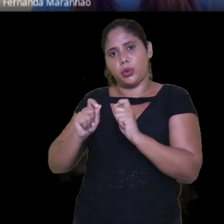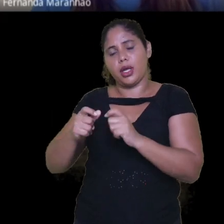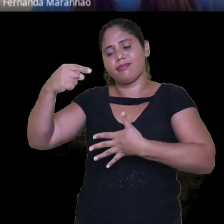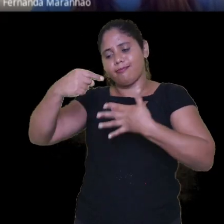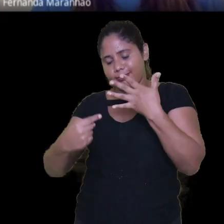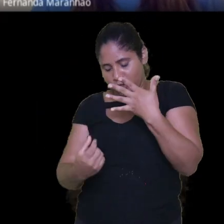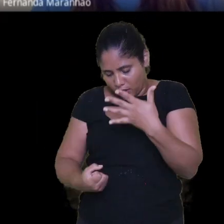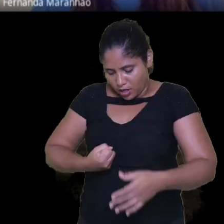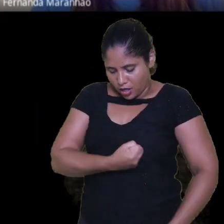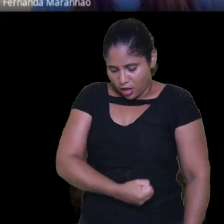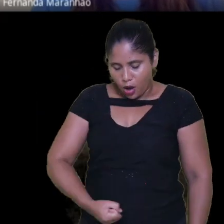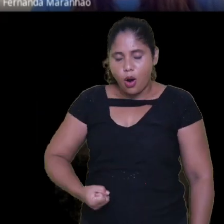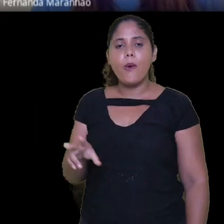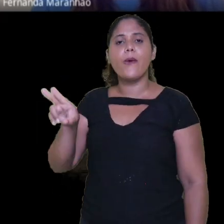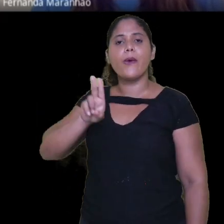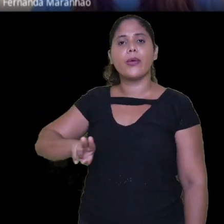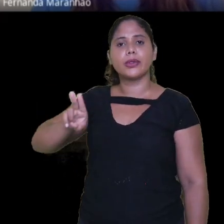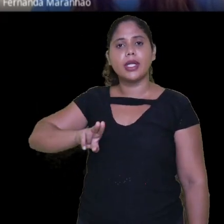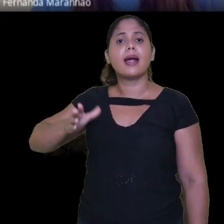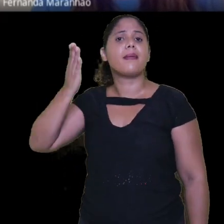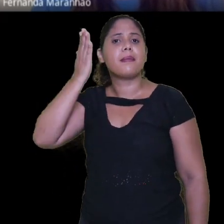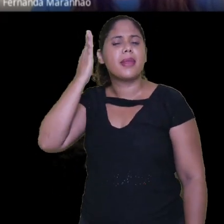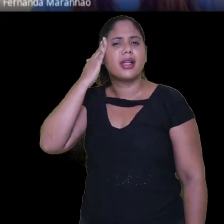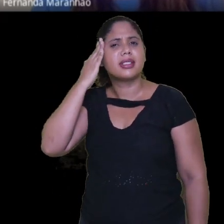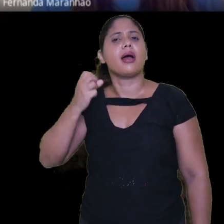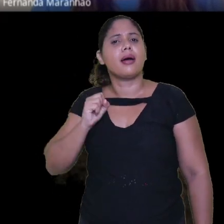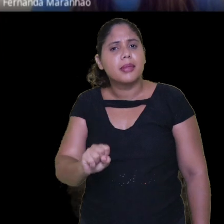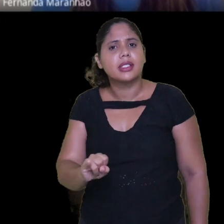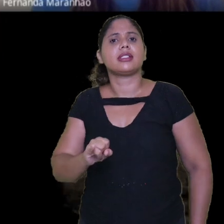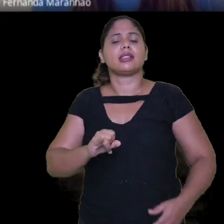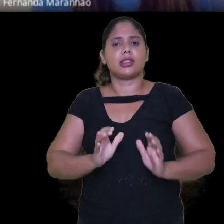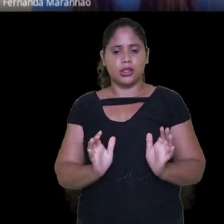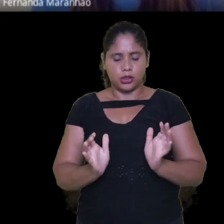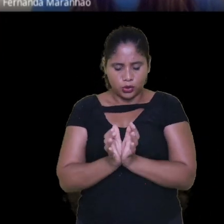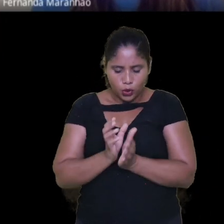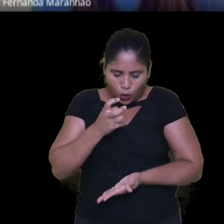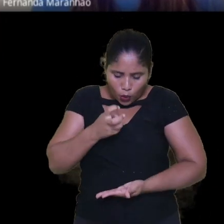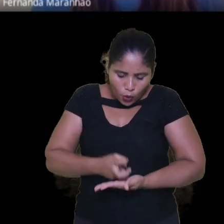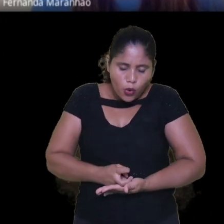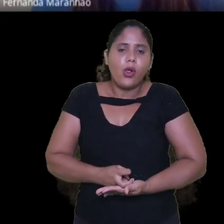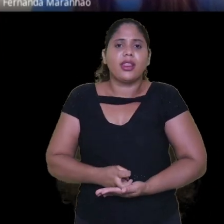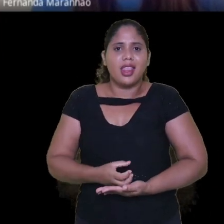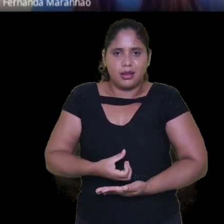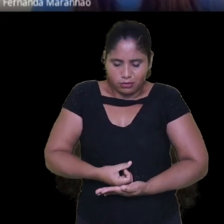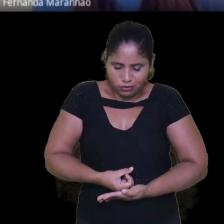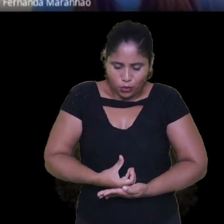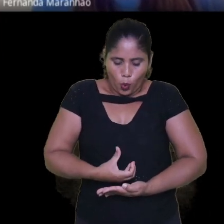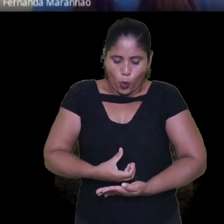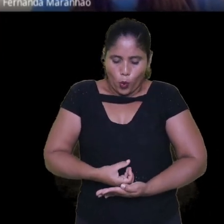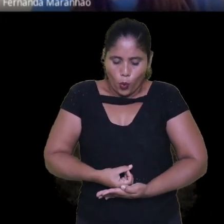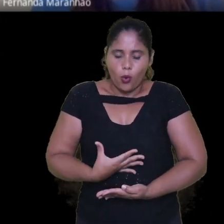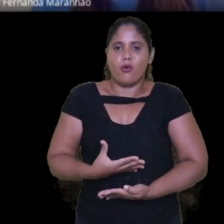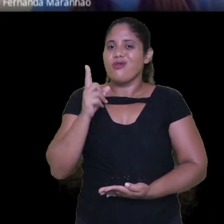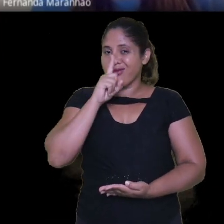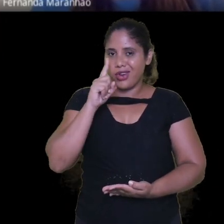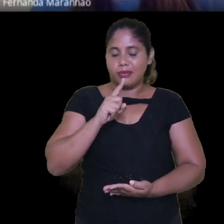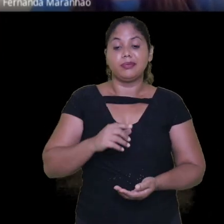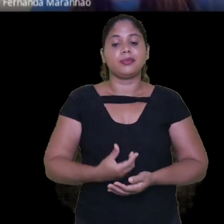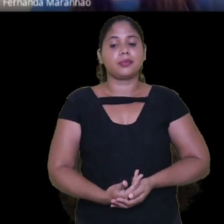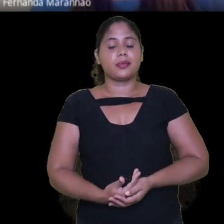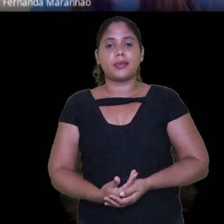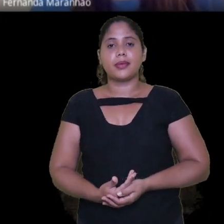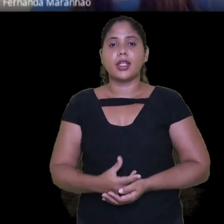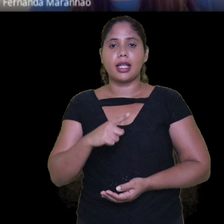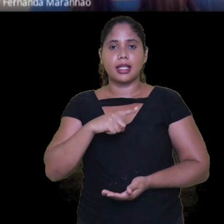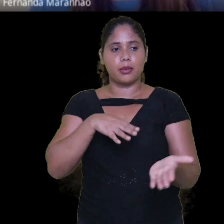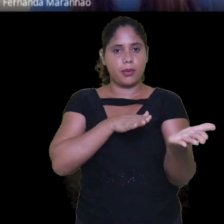para a gente quais os achados que vão classificar uma restrição como restrição precoce e quais que vão classificar essa